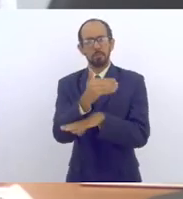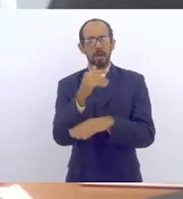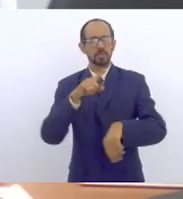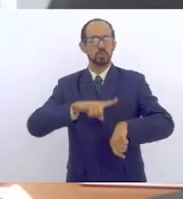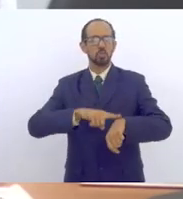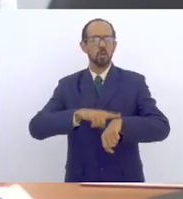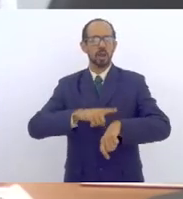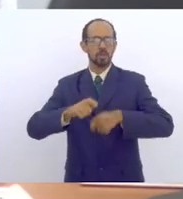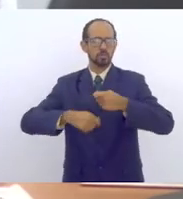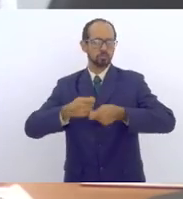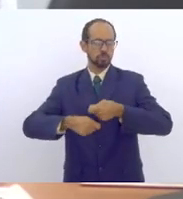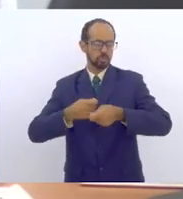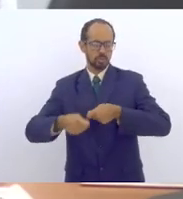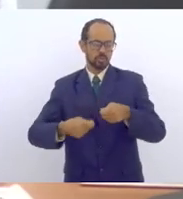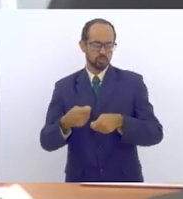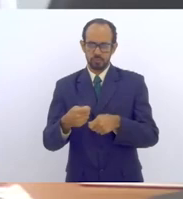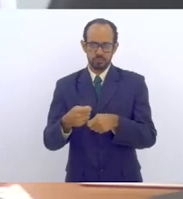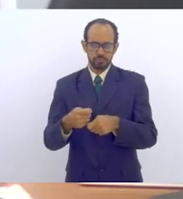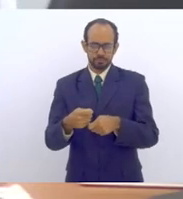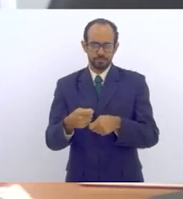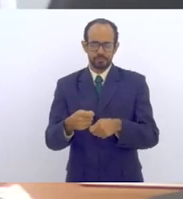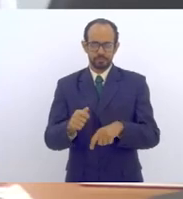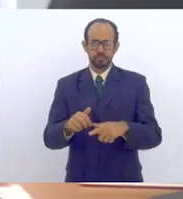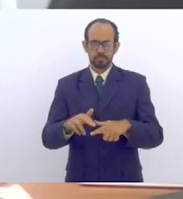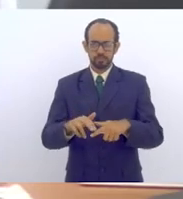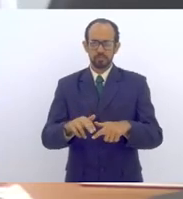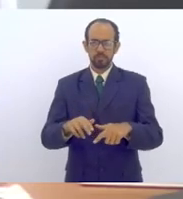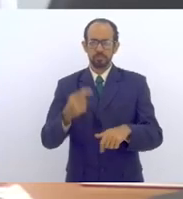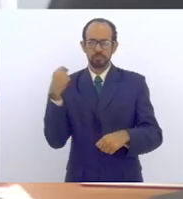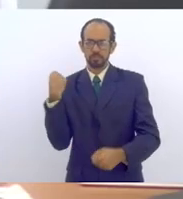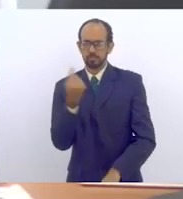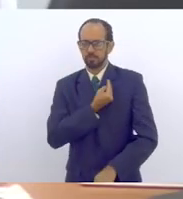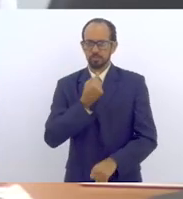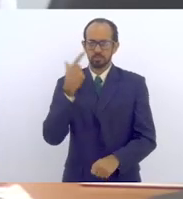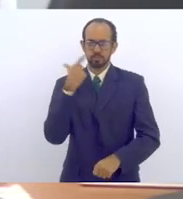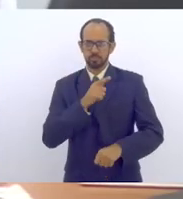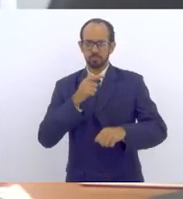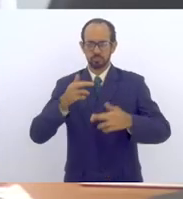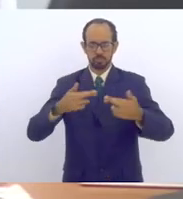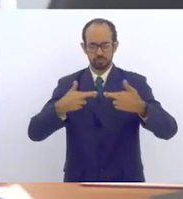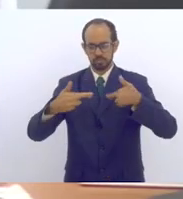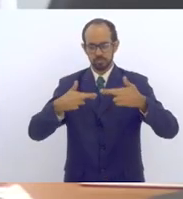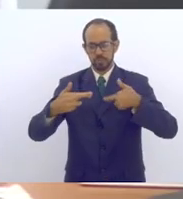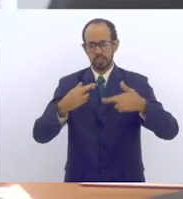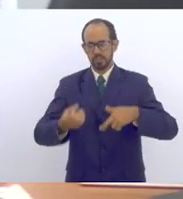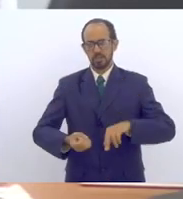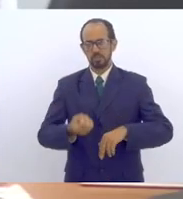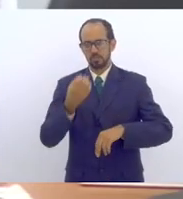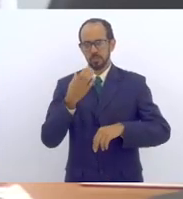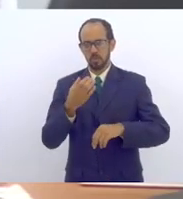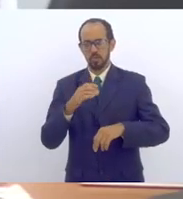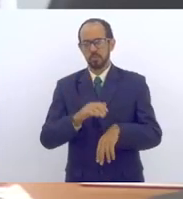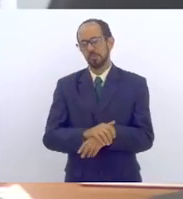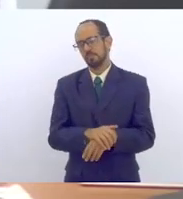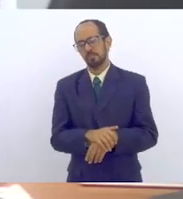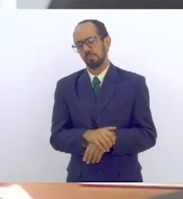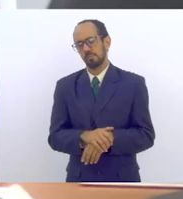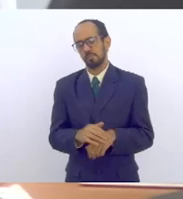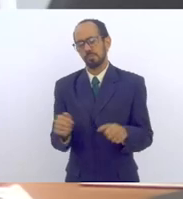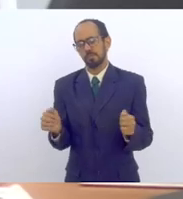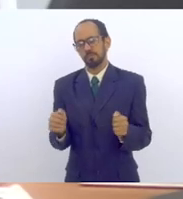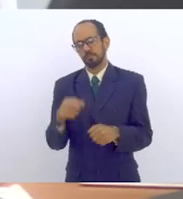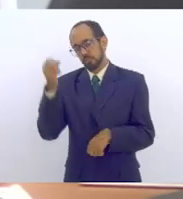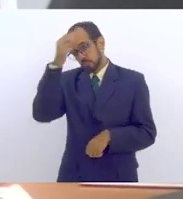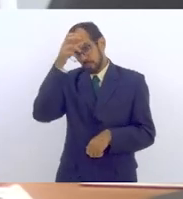administrativo justamente para que a gente pudesse ter a boa relação que a gente tem é com os